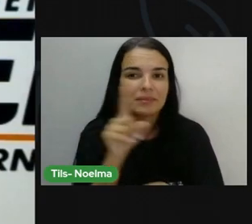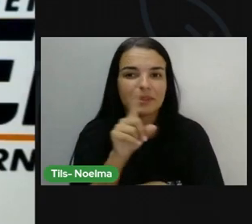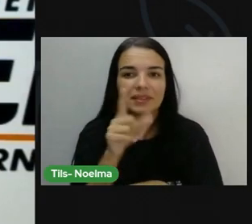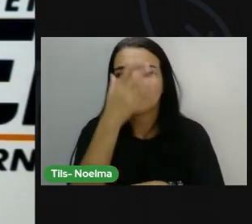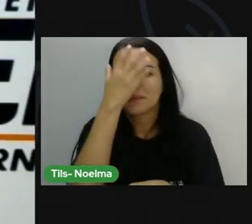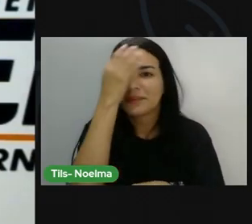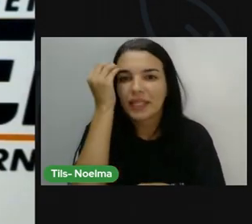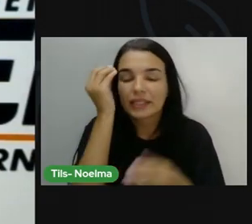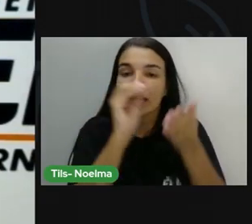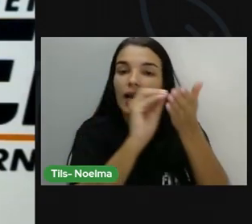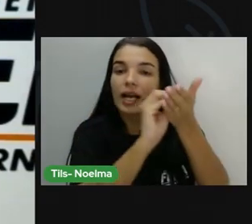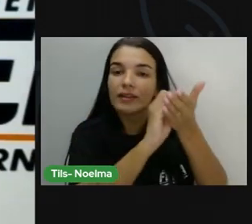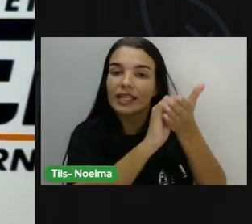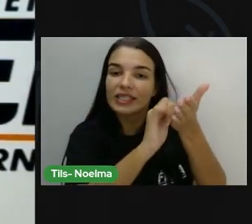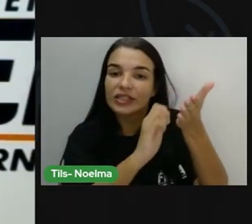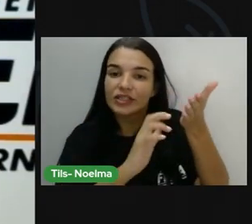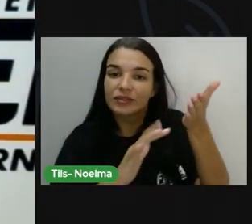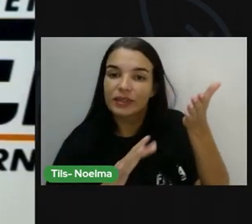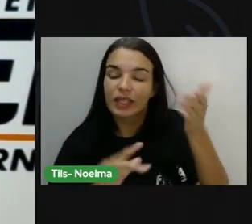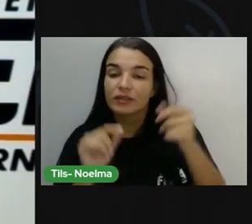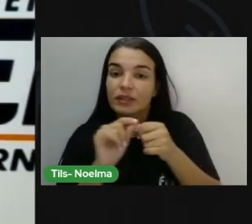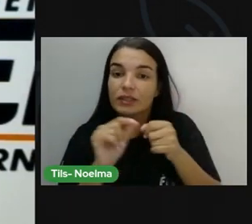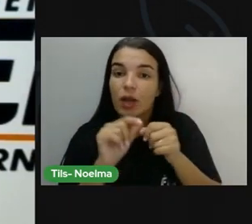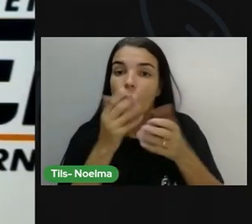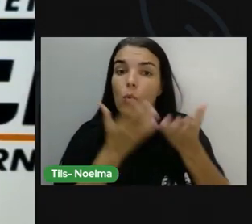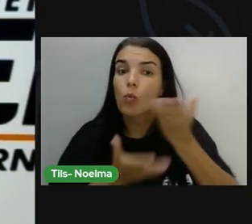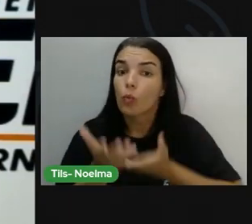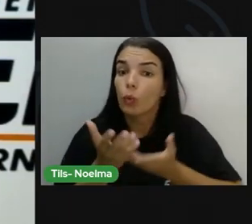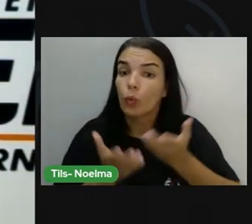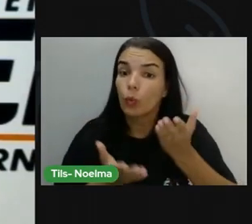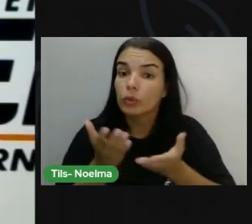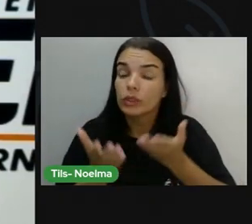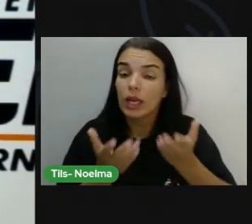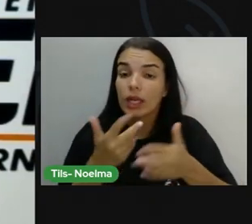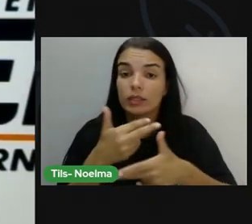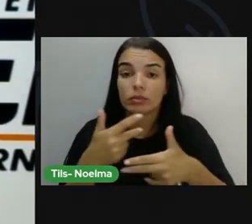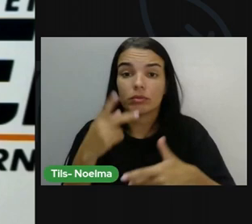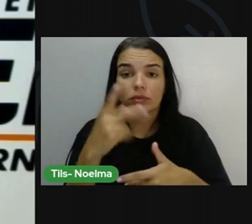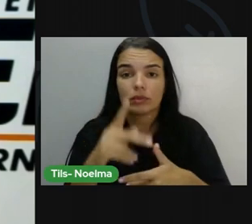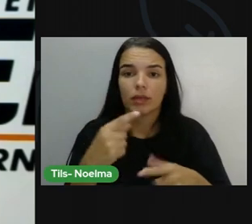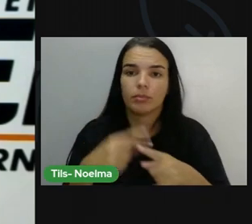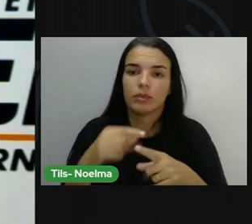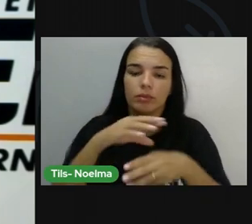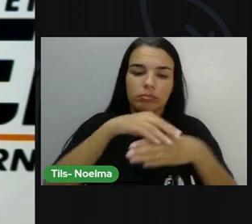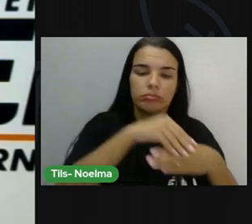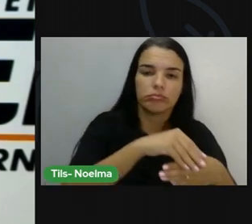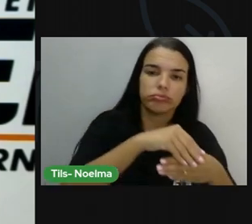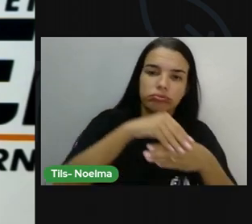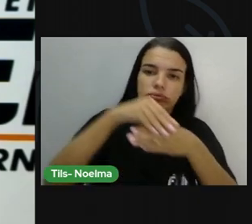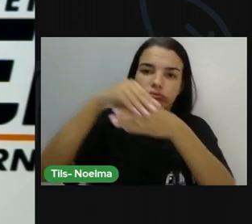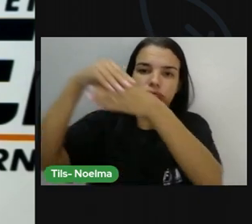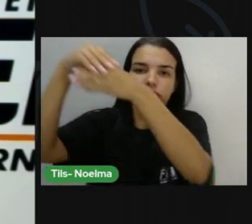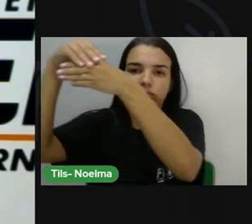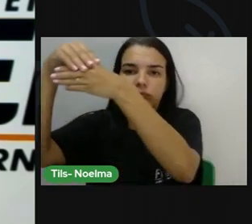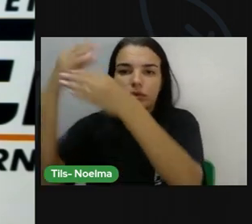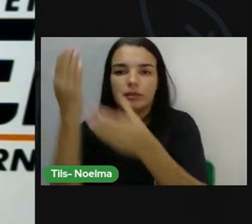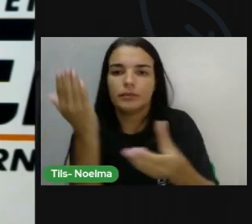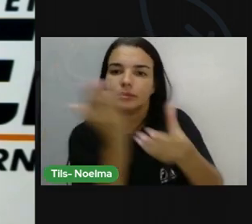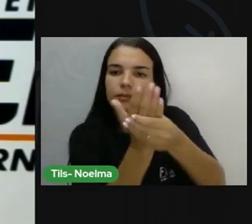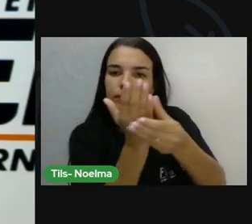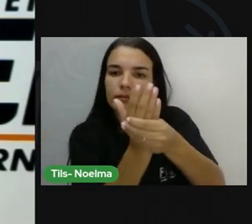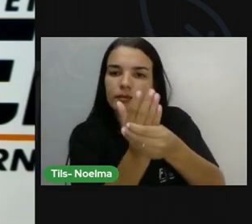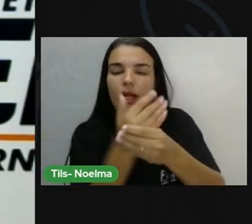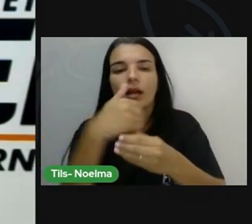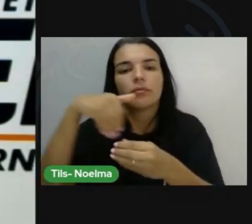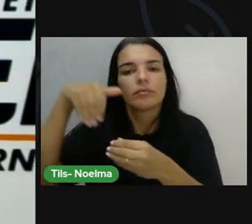deixem de fazer as atividades. Cuidem do seu material, que eles deverão ser entregues, né? No caso, o bloco de atividade,